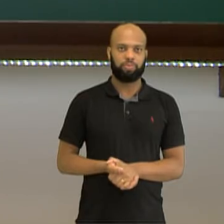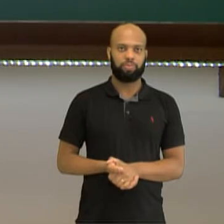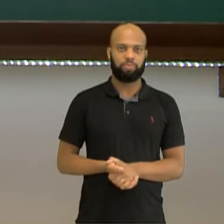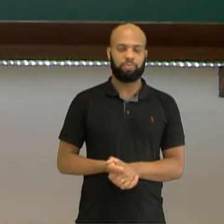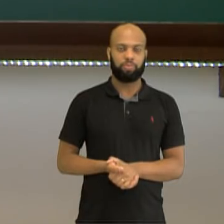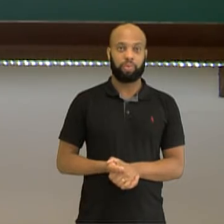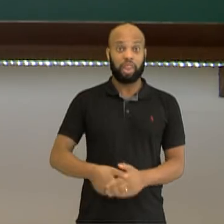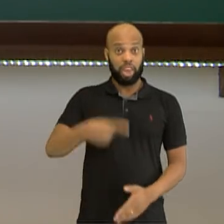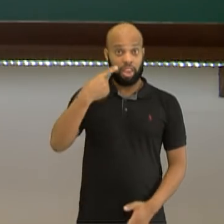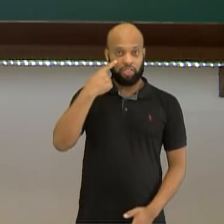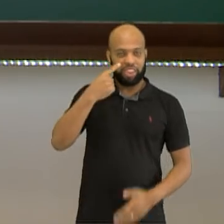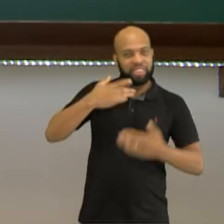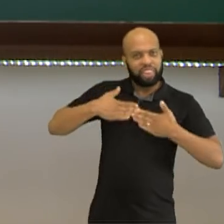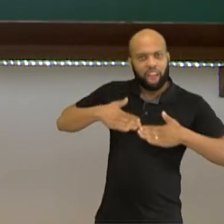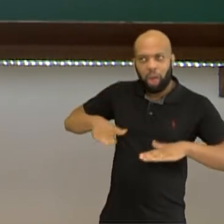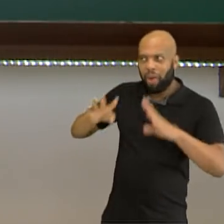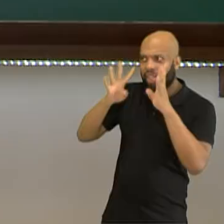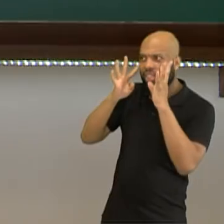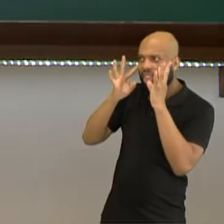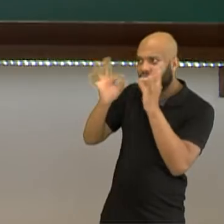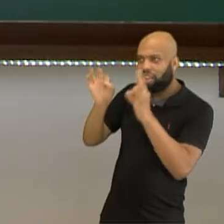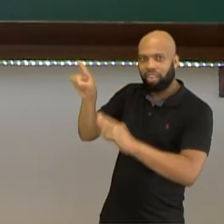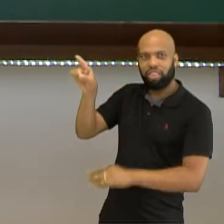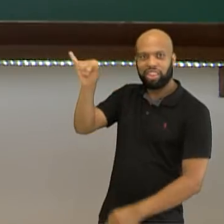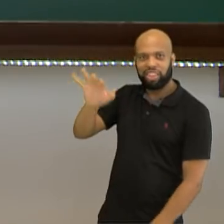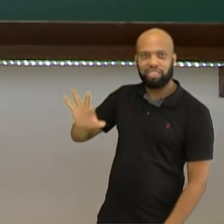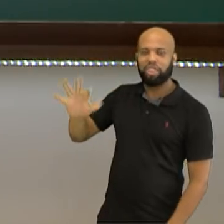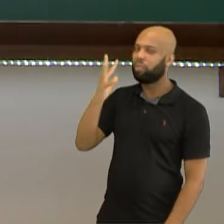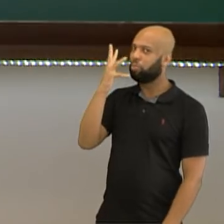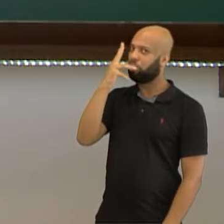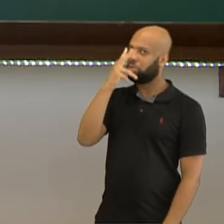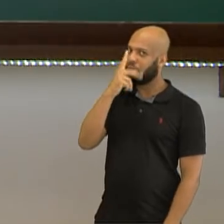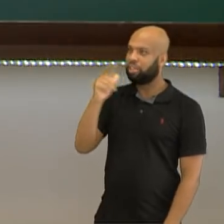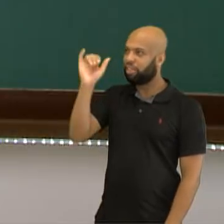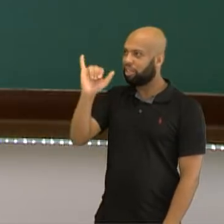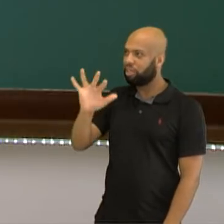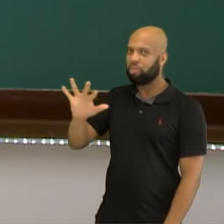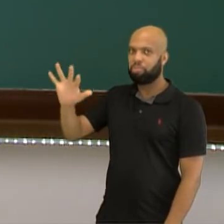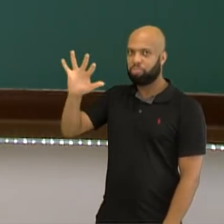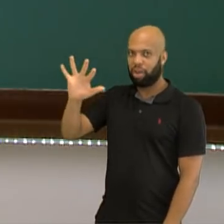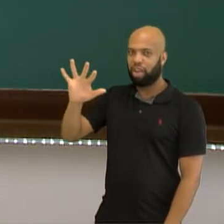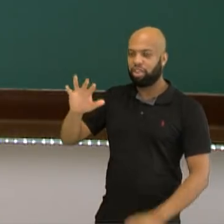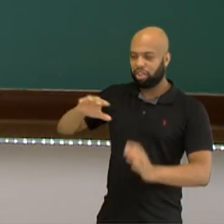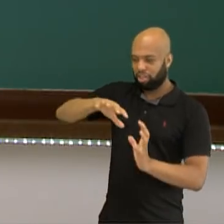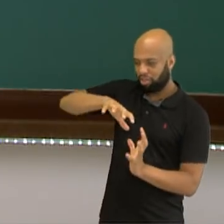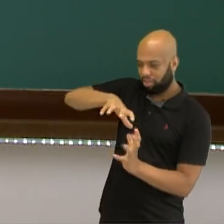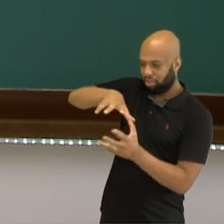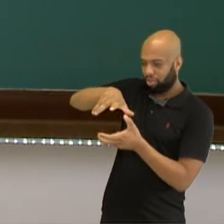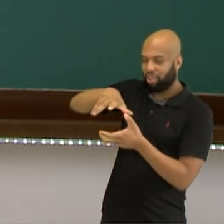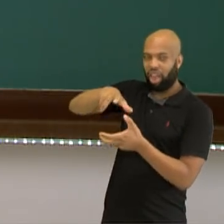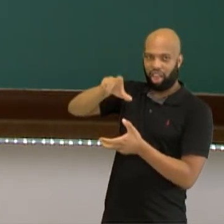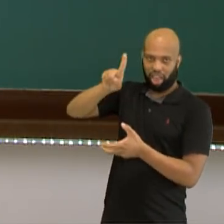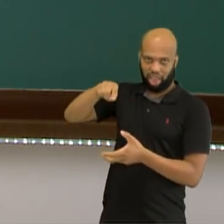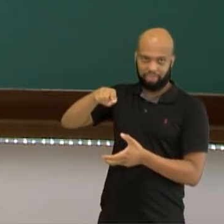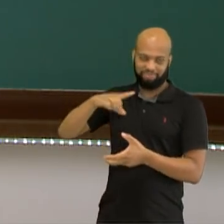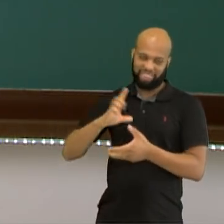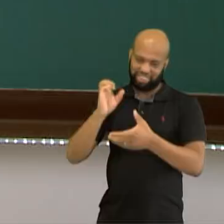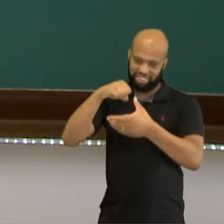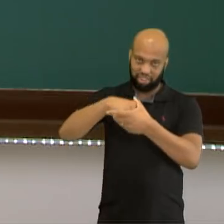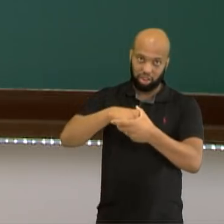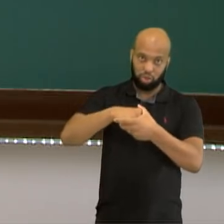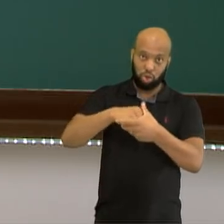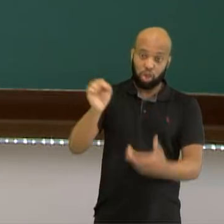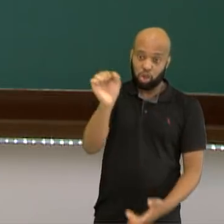Olhou com calma a imagem? Bonita essa imagem do nosso pedaço do nosso sistema solar. Eu